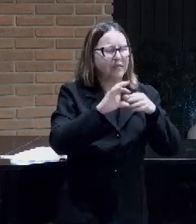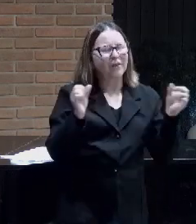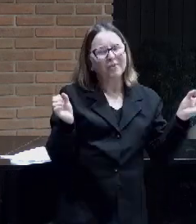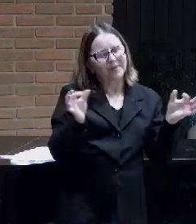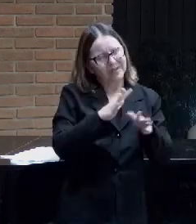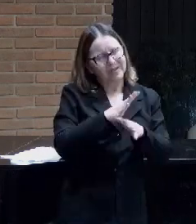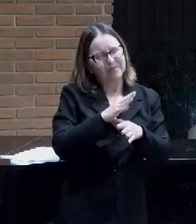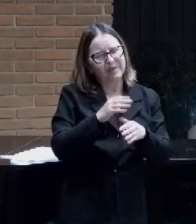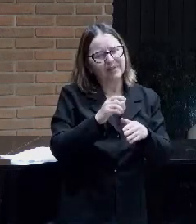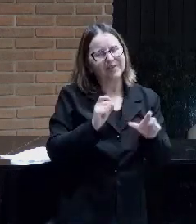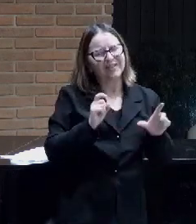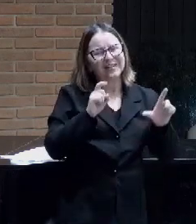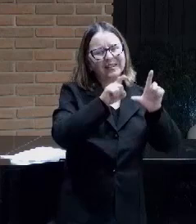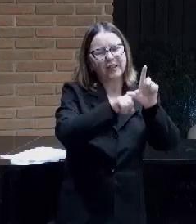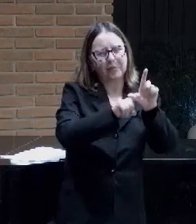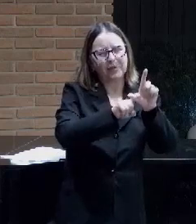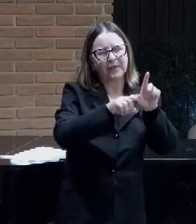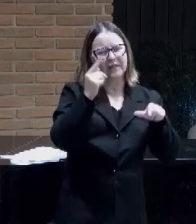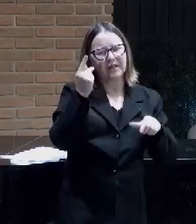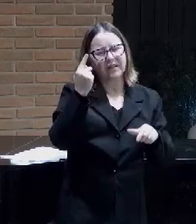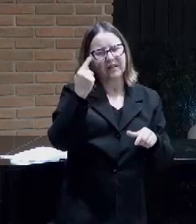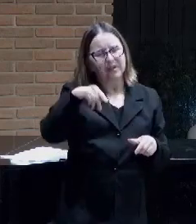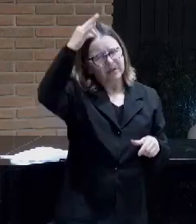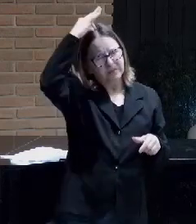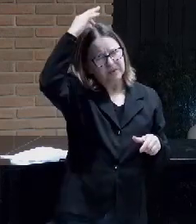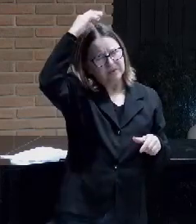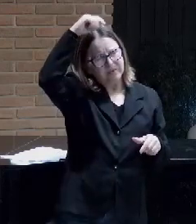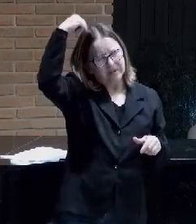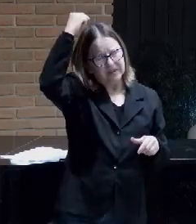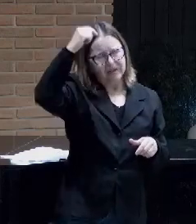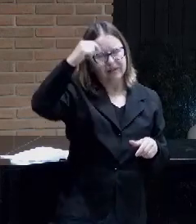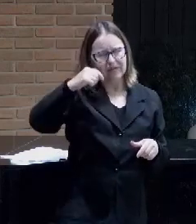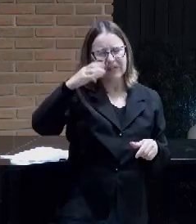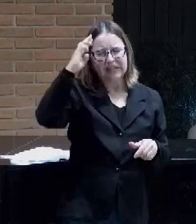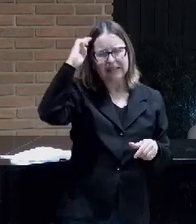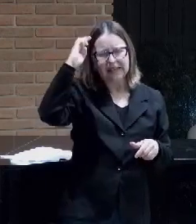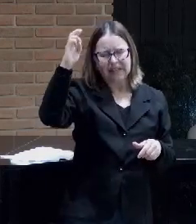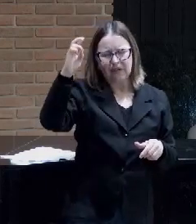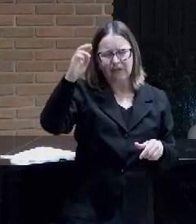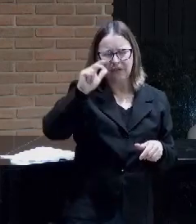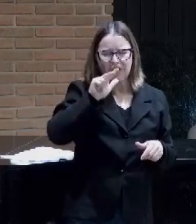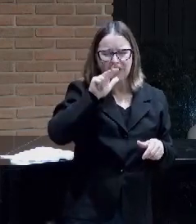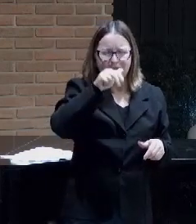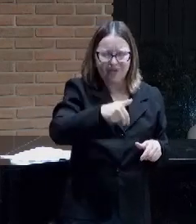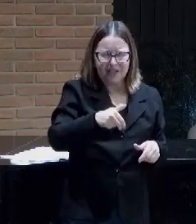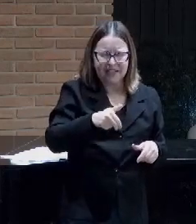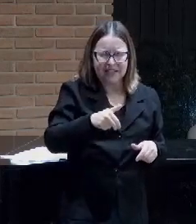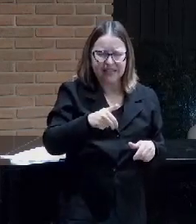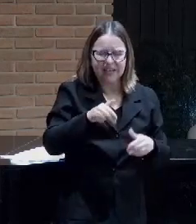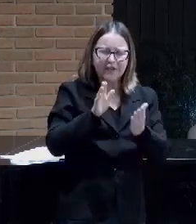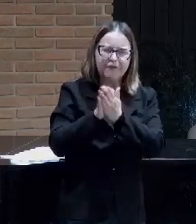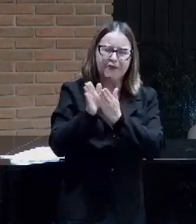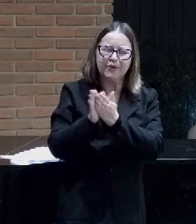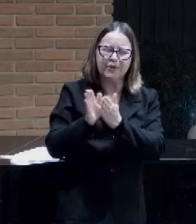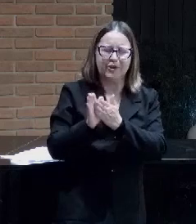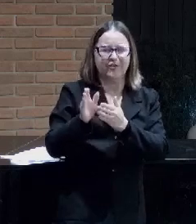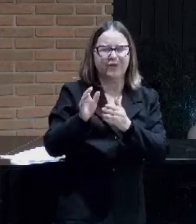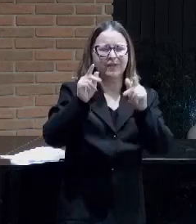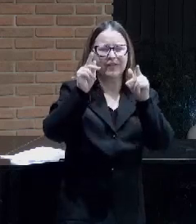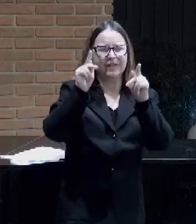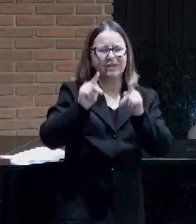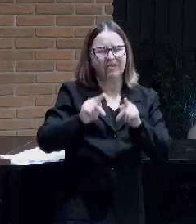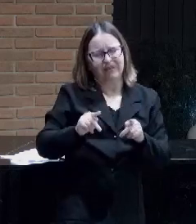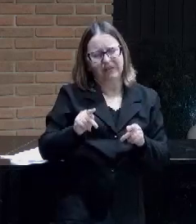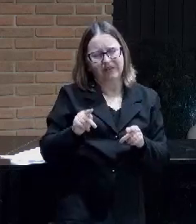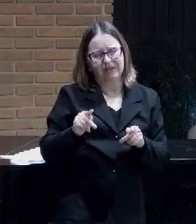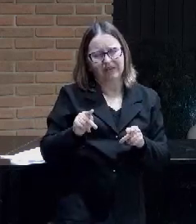pobres e miseráveis. Senhor, Jonas tentou fugir de ti, E nós pedimos a Ti, Pai, que o Senhor